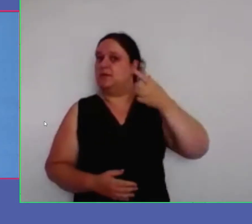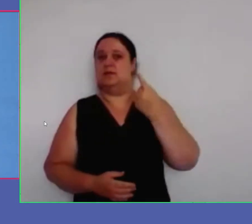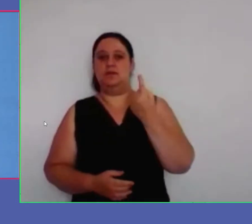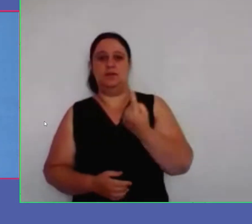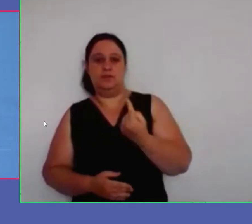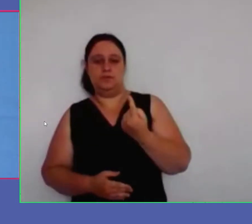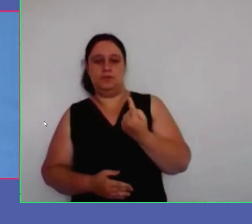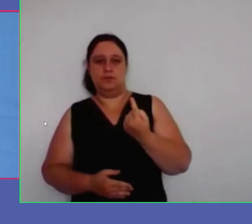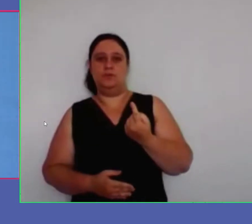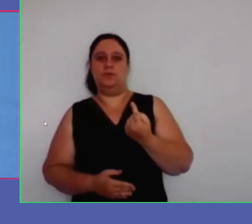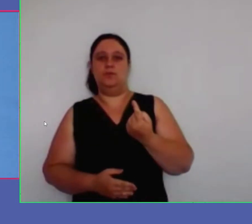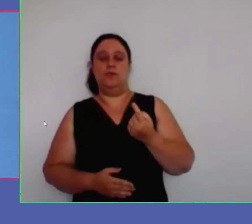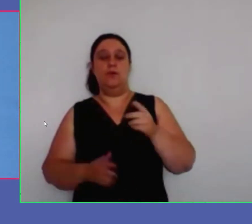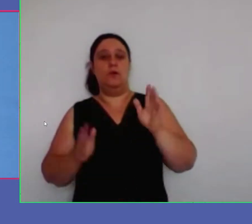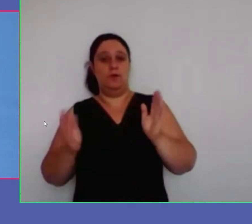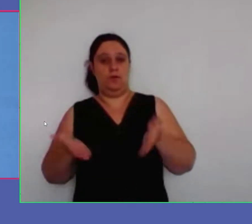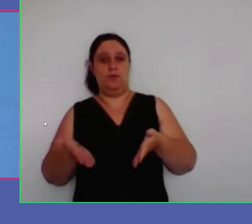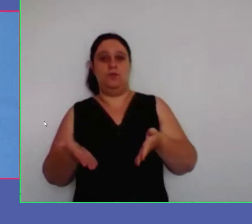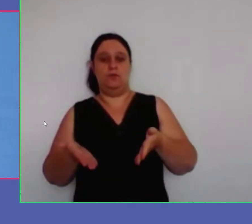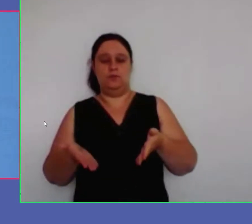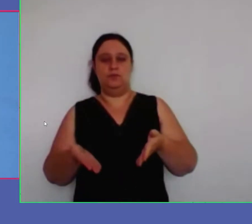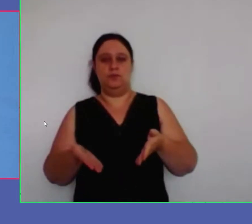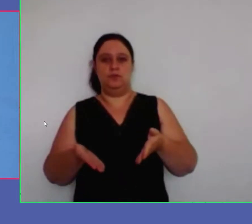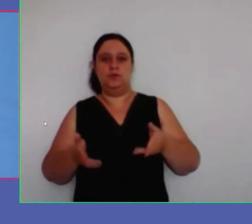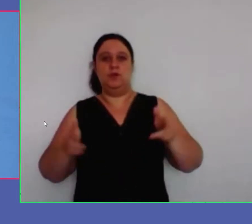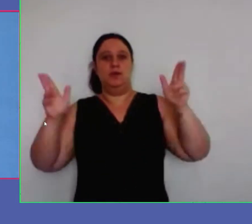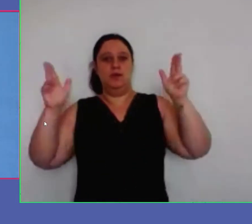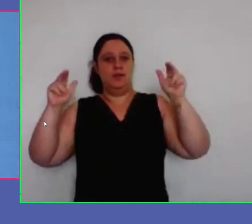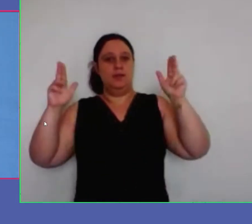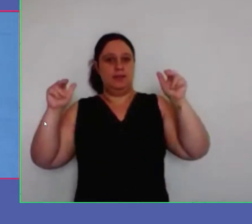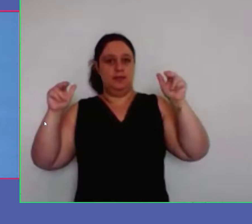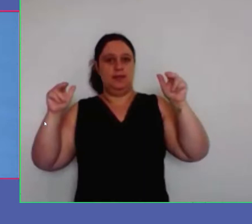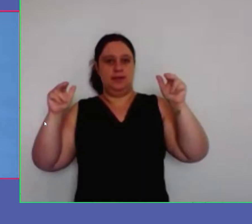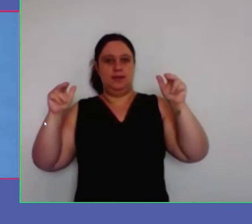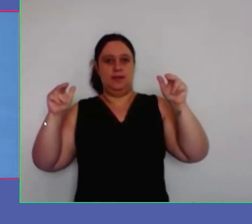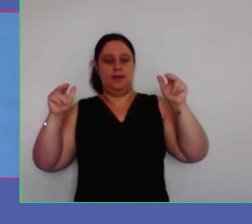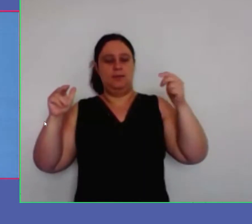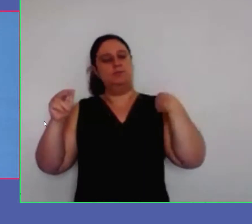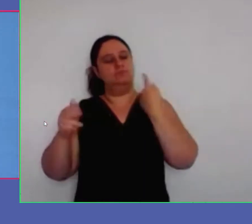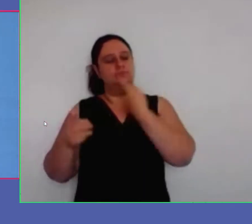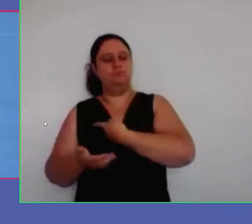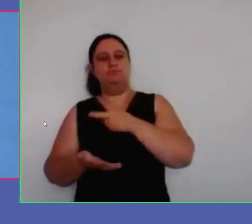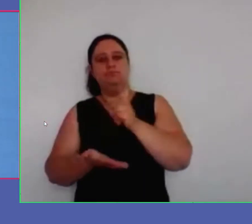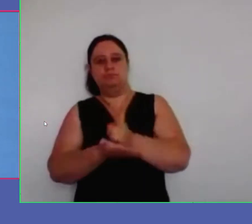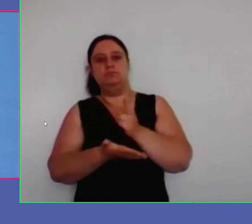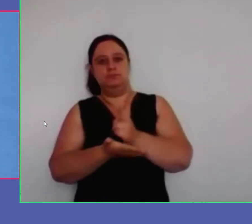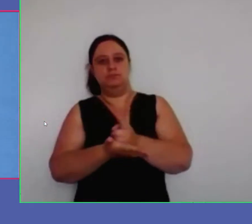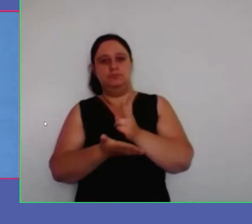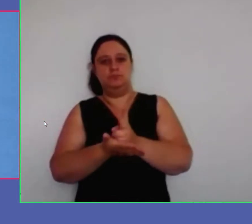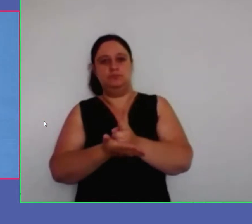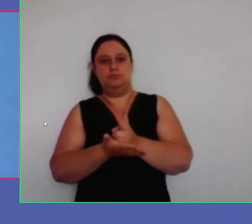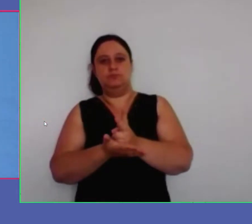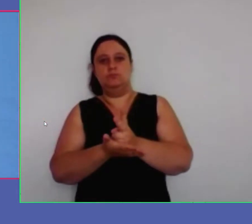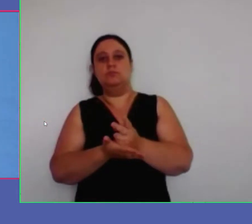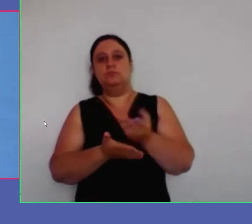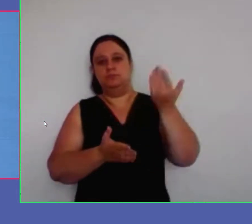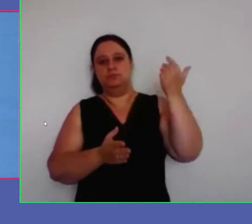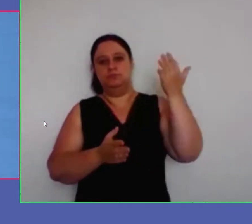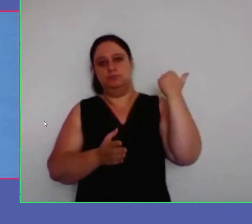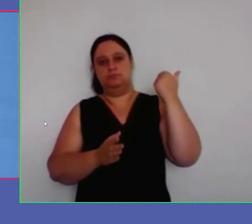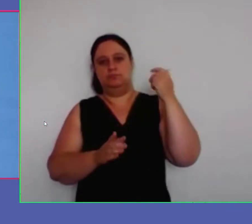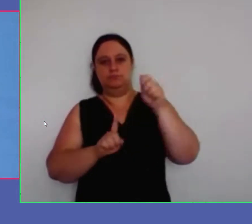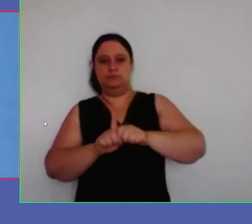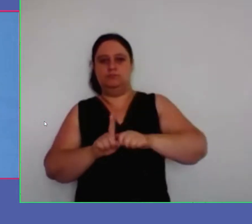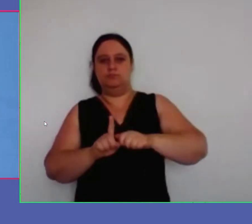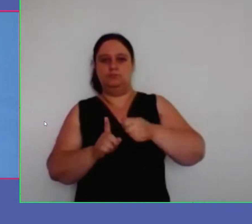hoje. E o tema geral, nós seguimos o semestre passado e será